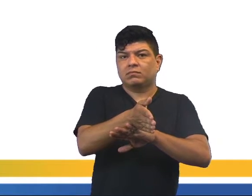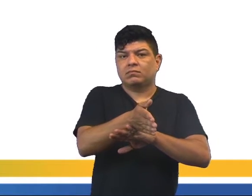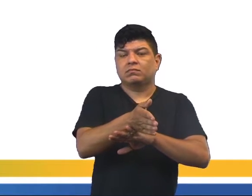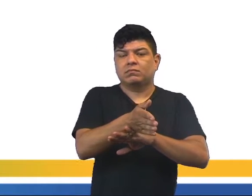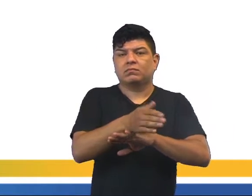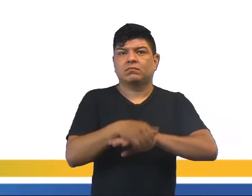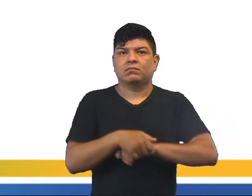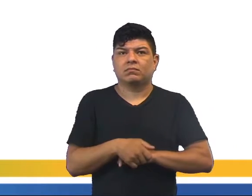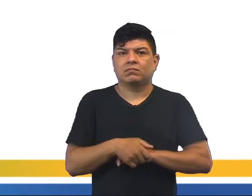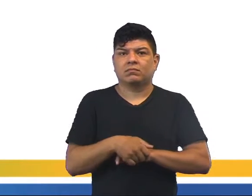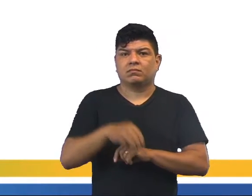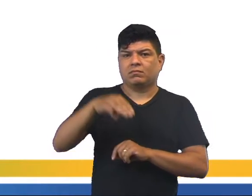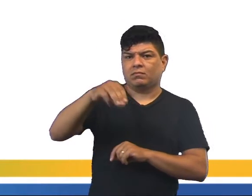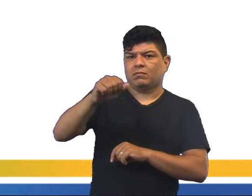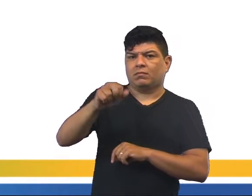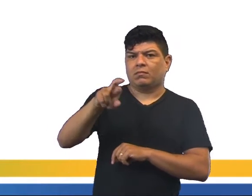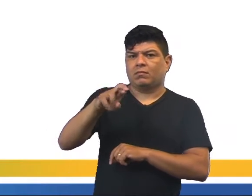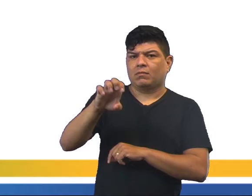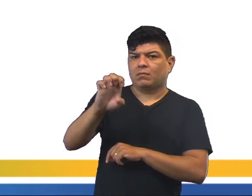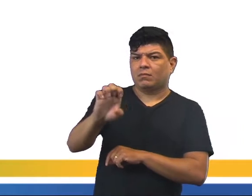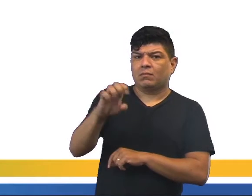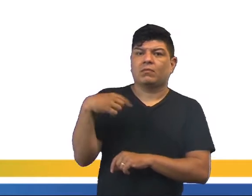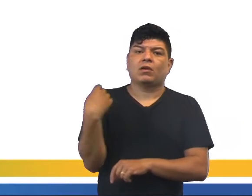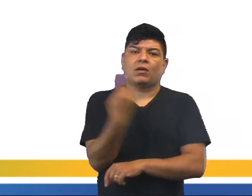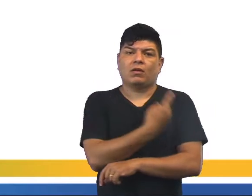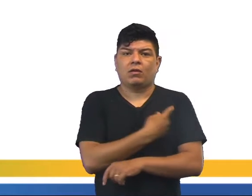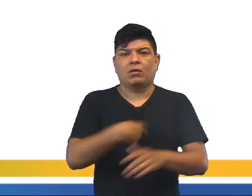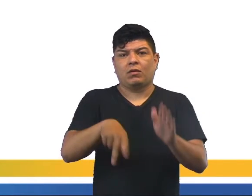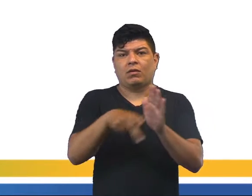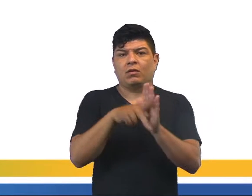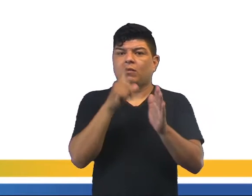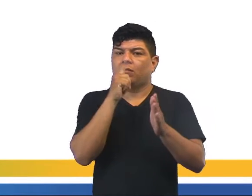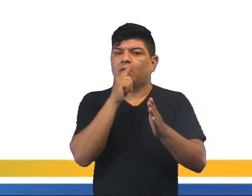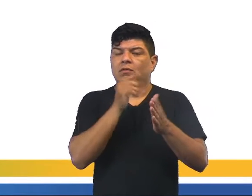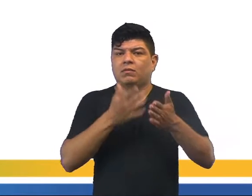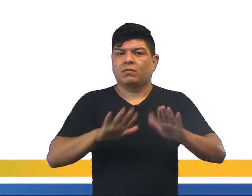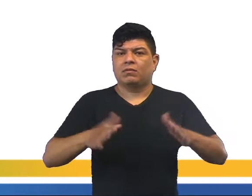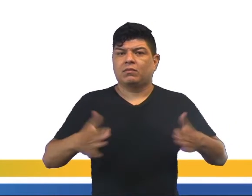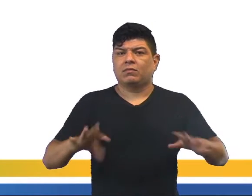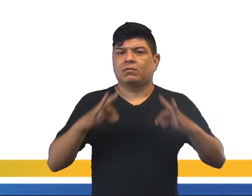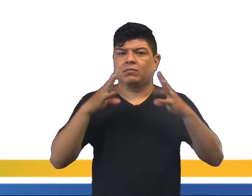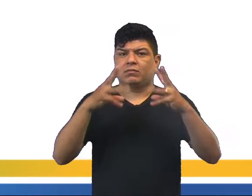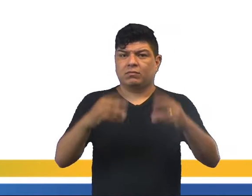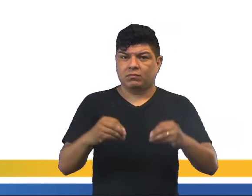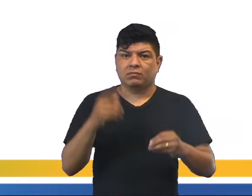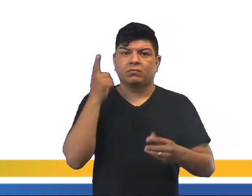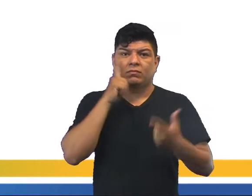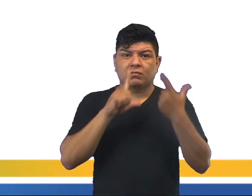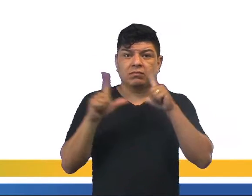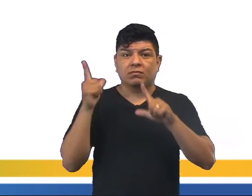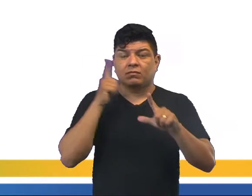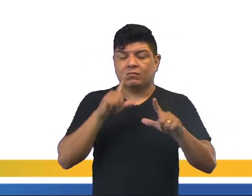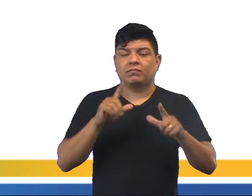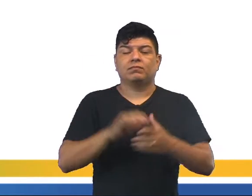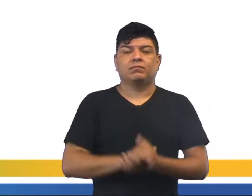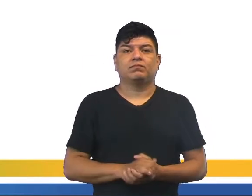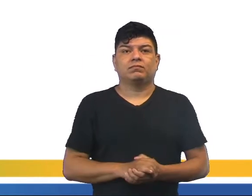Mare Nostrum, né, que é o nosso mar, depois de toda essa conquista, né, eles